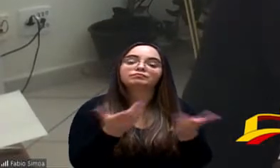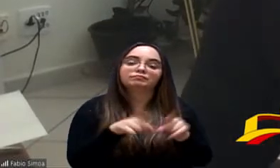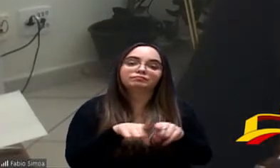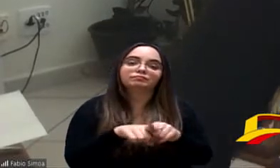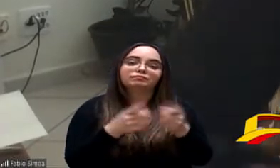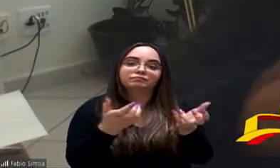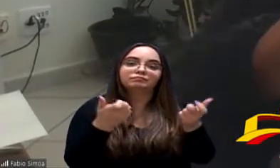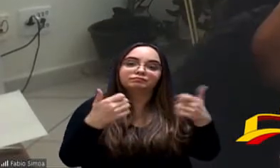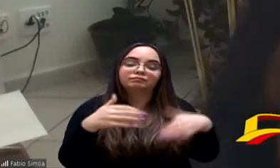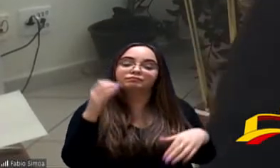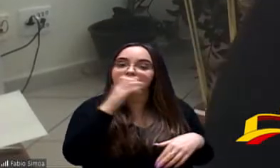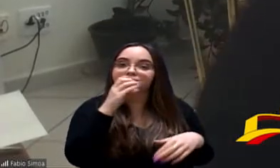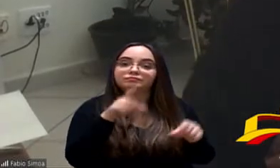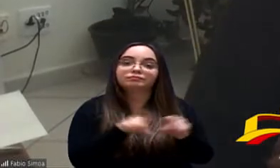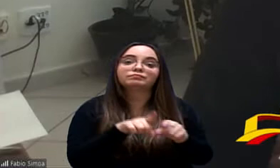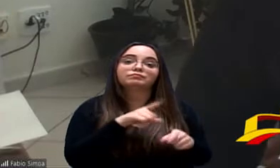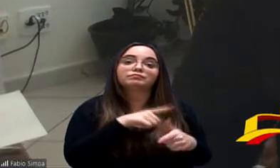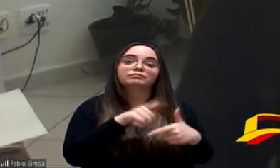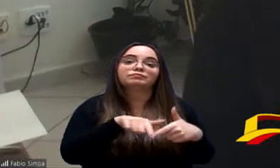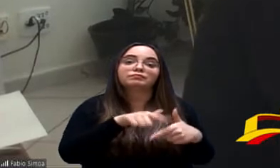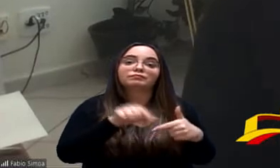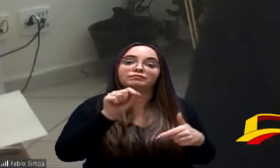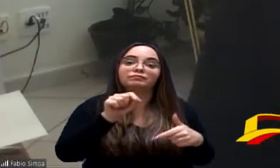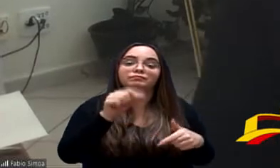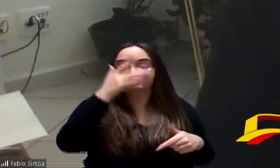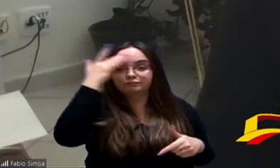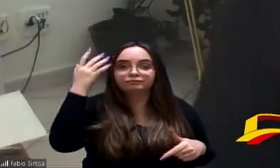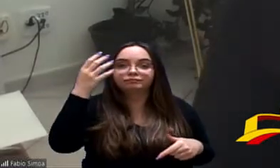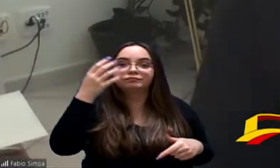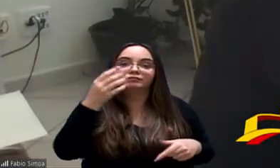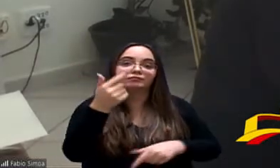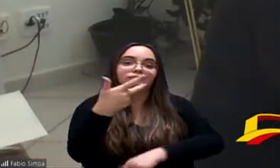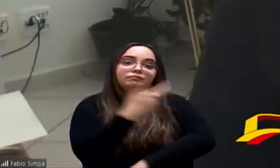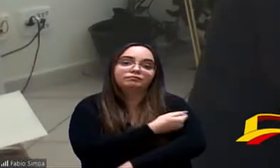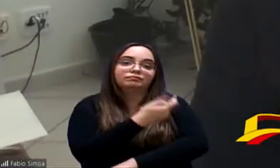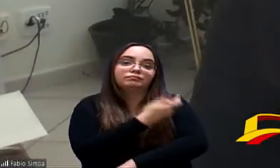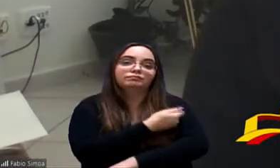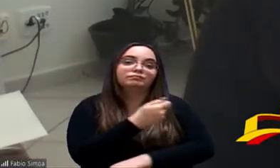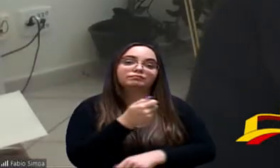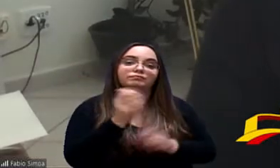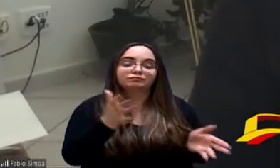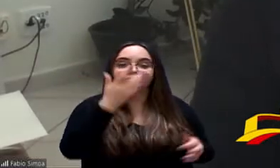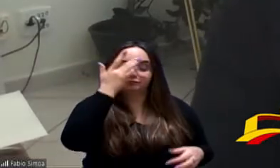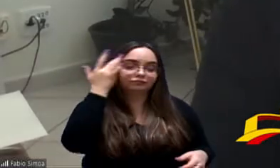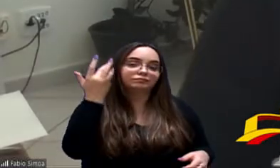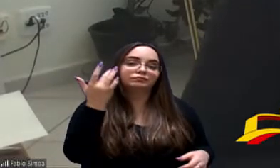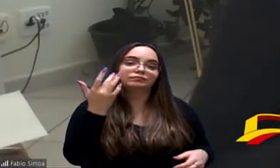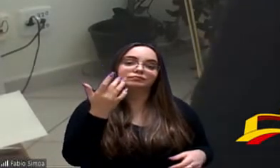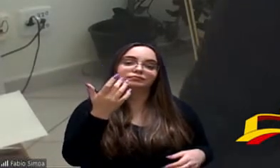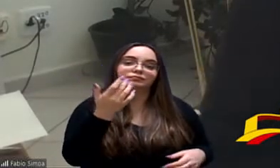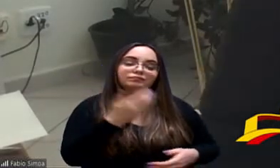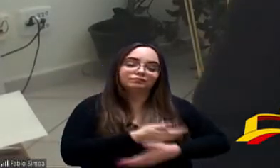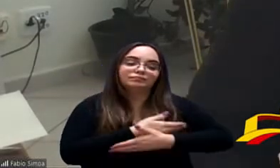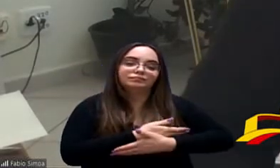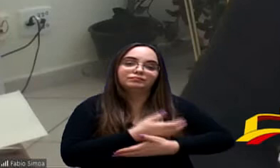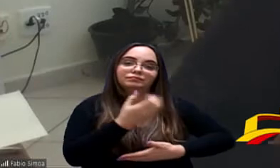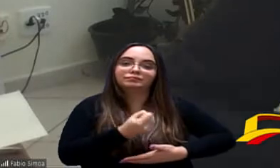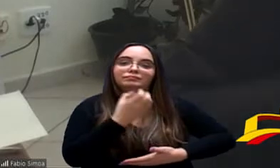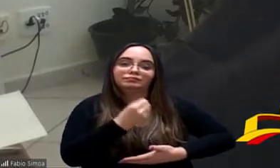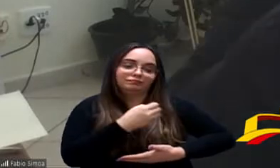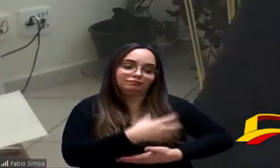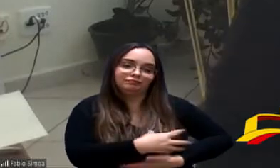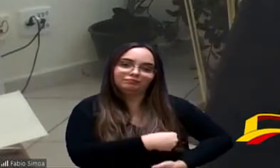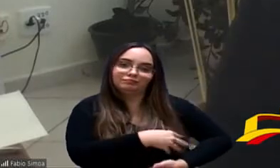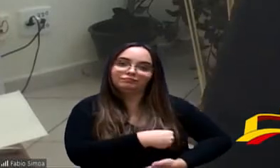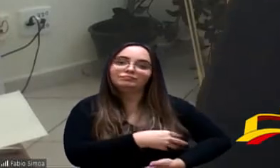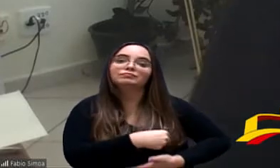presidente. A questão que está tendo problema aí com as lactantes nas vacinações. Eu recebi mais de 15 ligações agora aqui, várias mensagens, que está